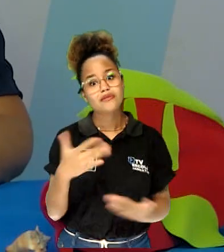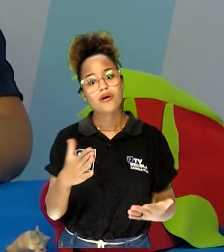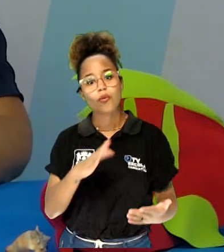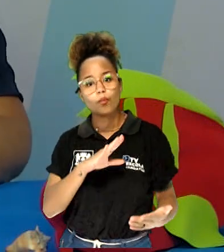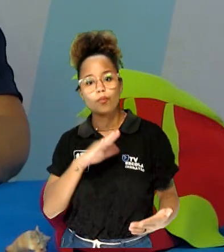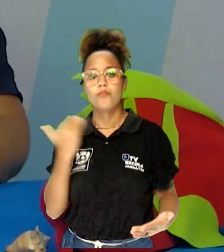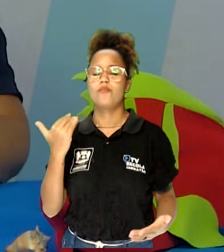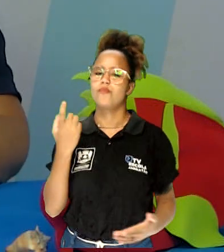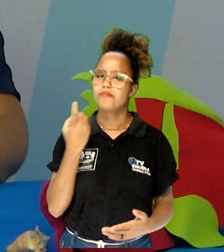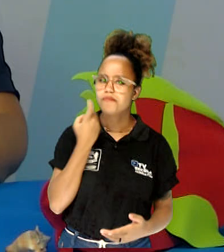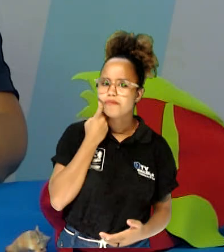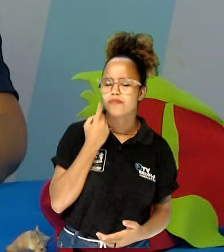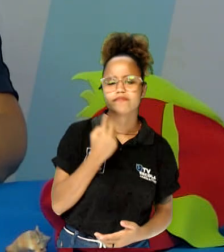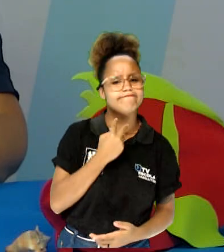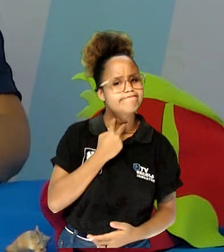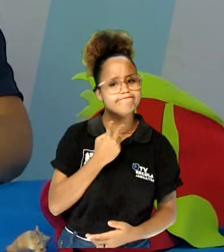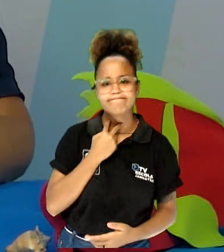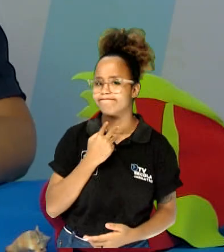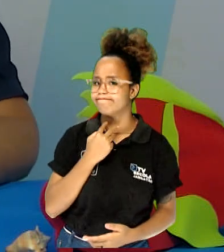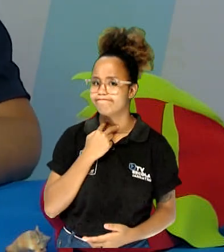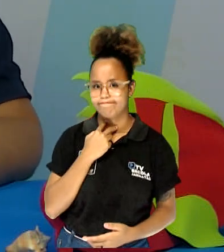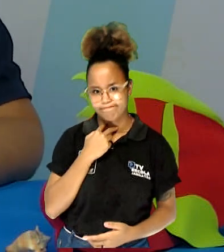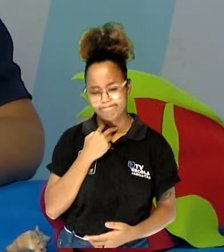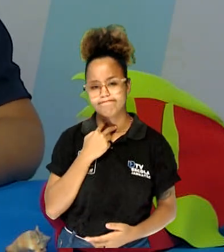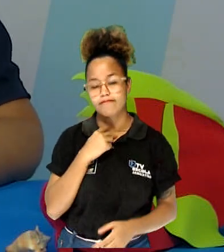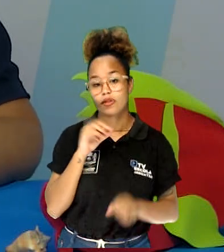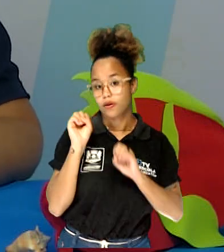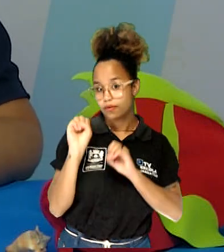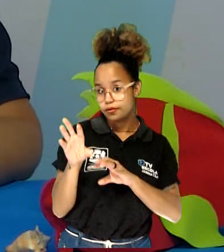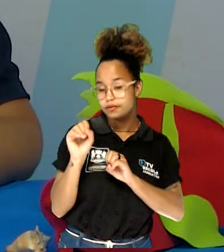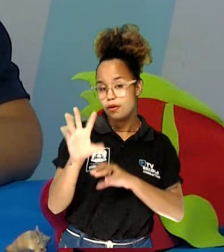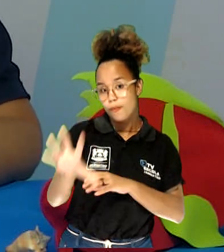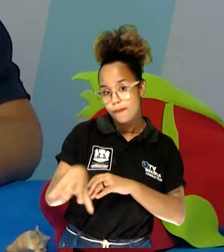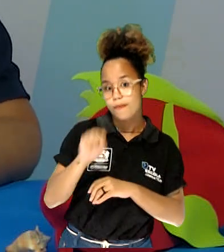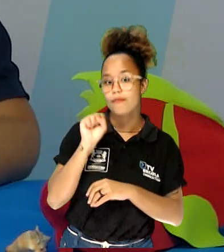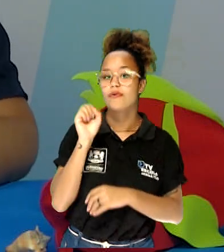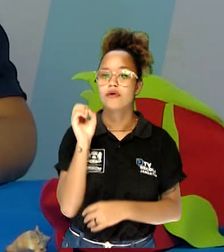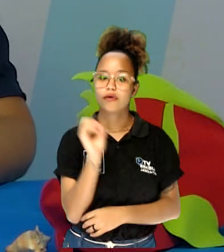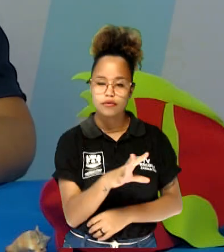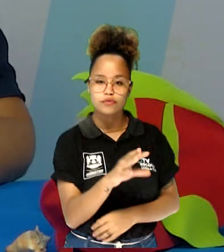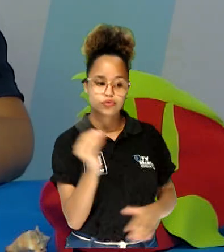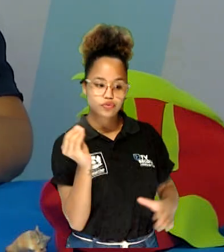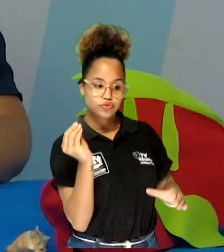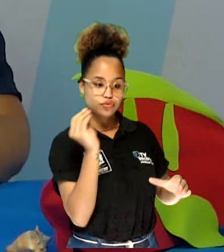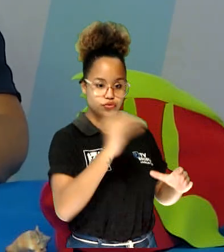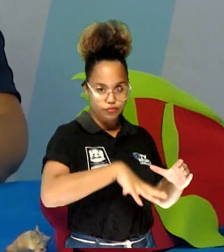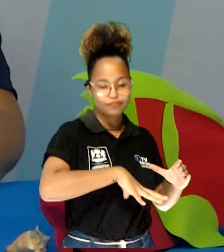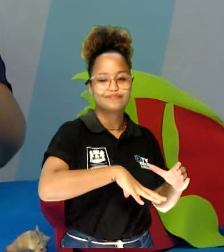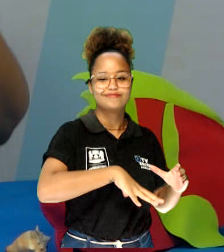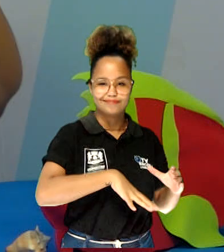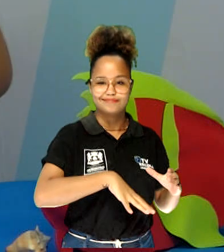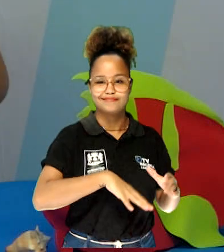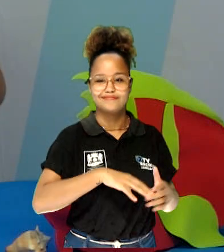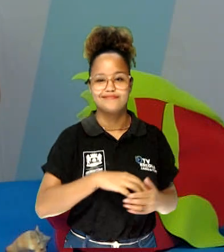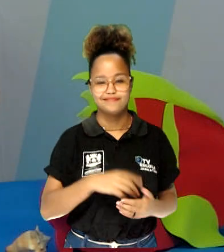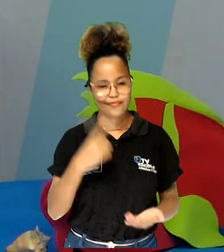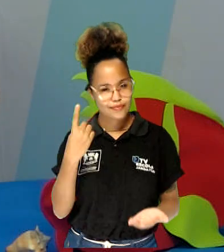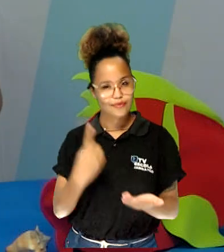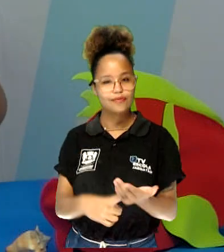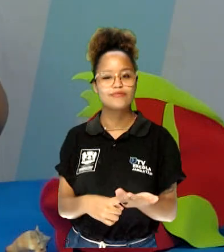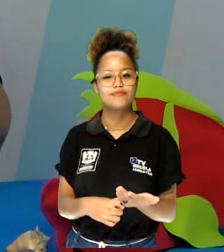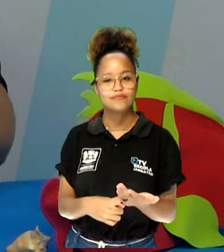os peixinhos, pode não. Ensina a pegar o lixo e jogar no lixeiro, combinado